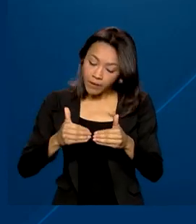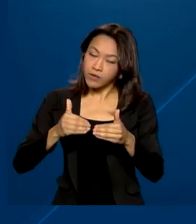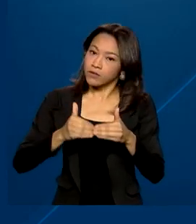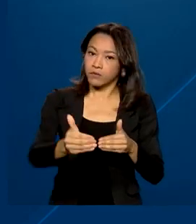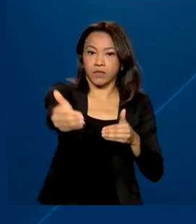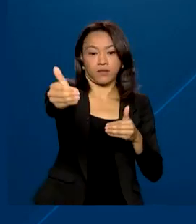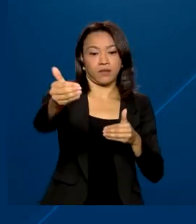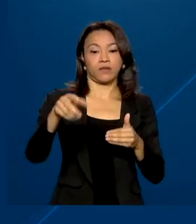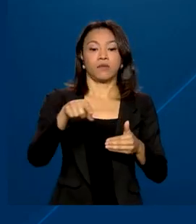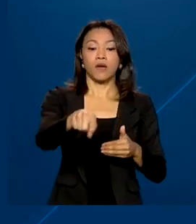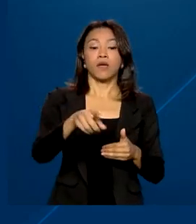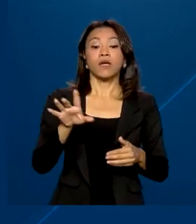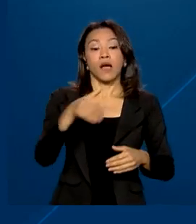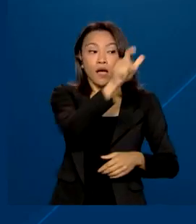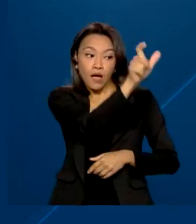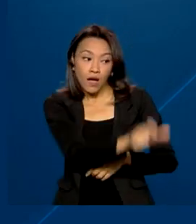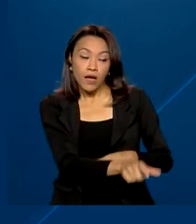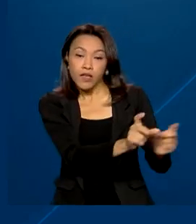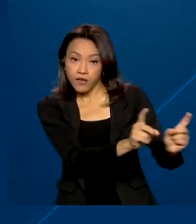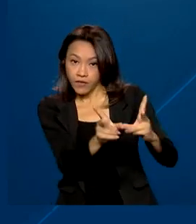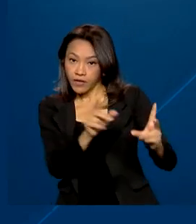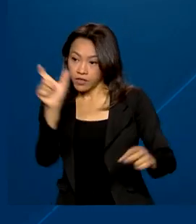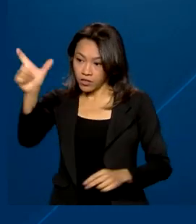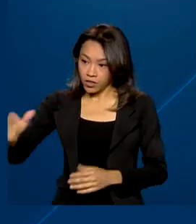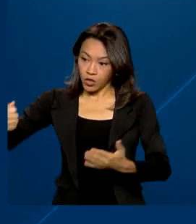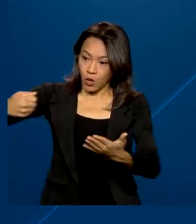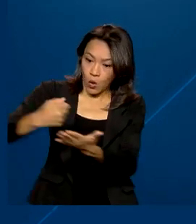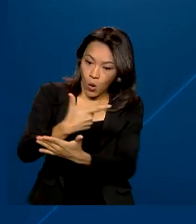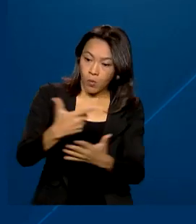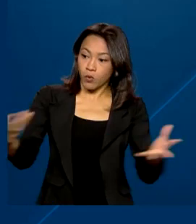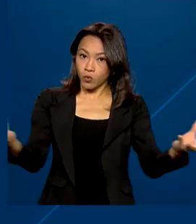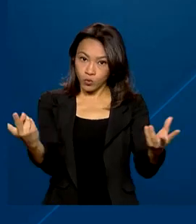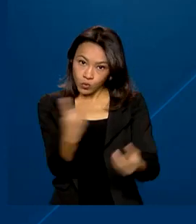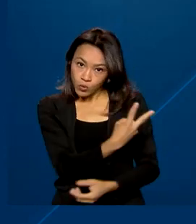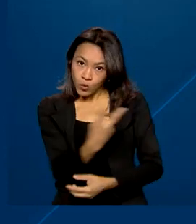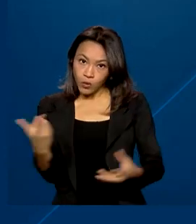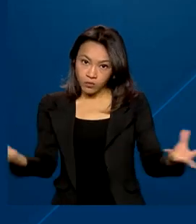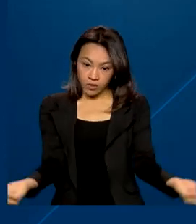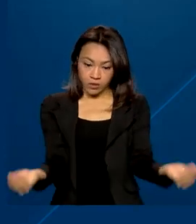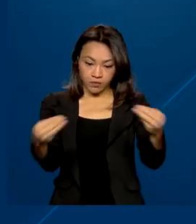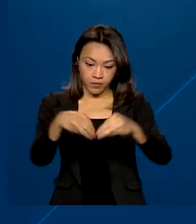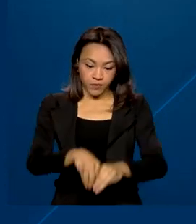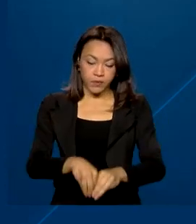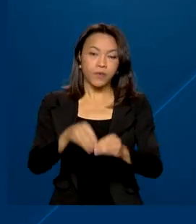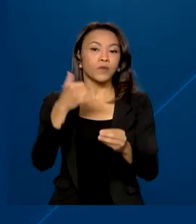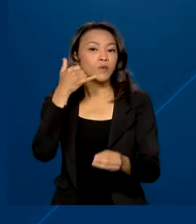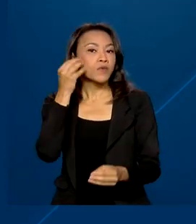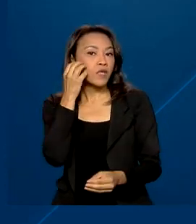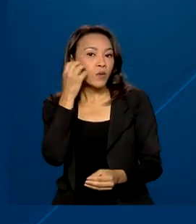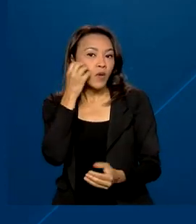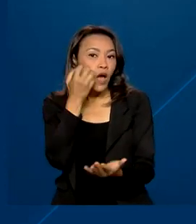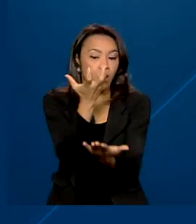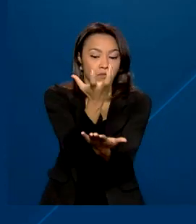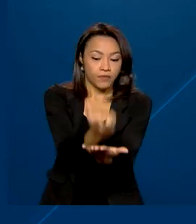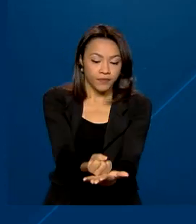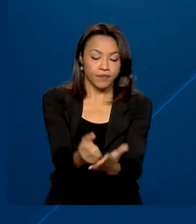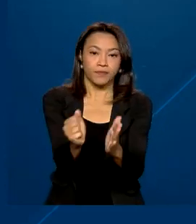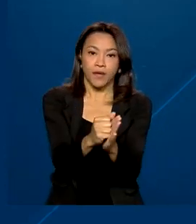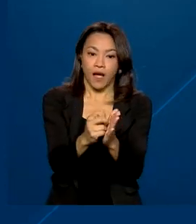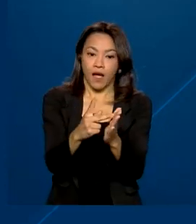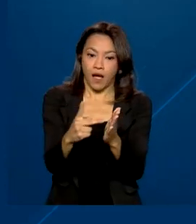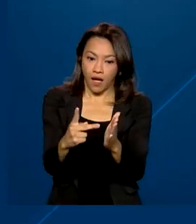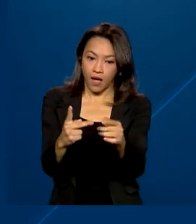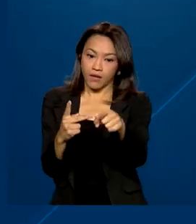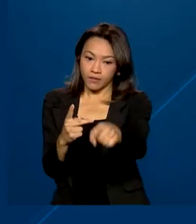tanto o vendedor quanto o comprador precisam instalar no dispositivo móvel o aplicativo Carteira Digital de